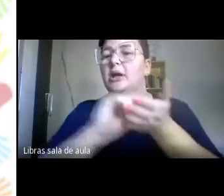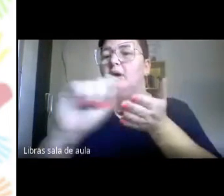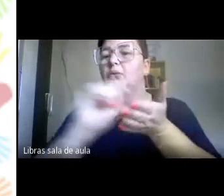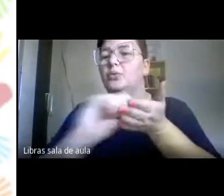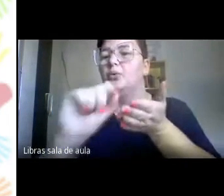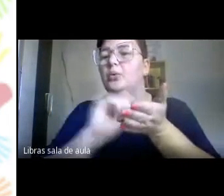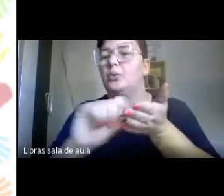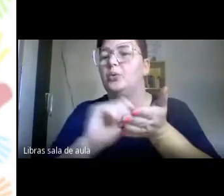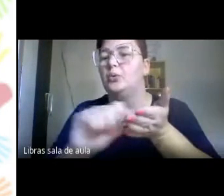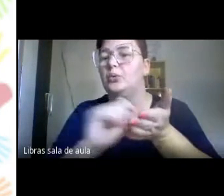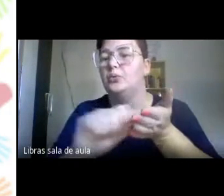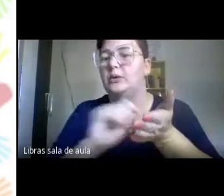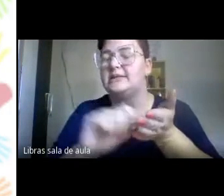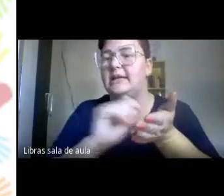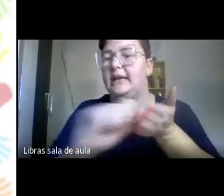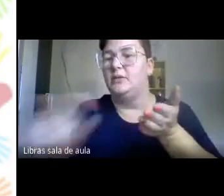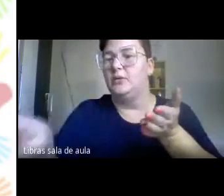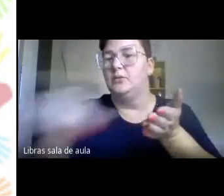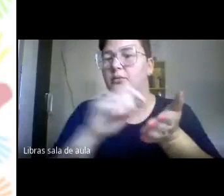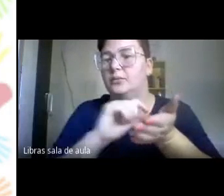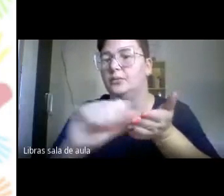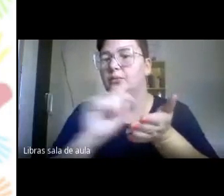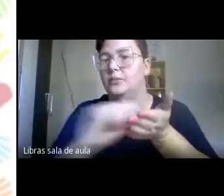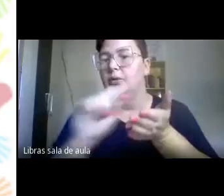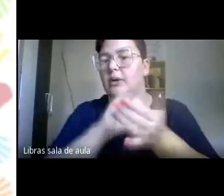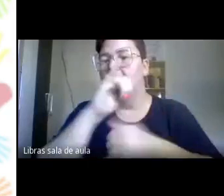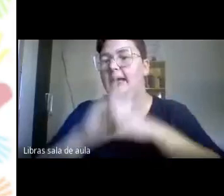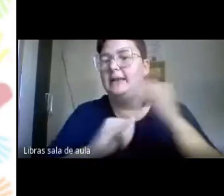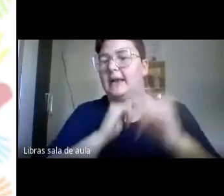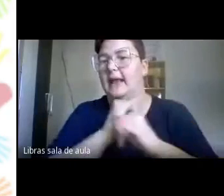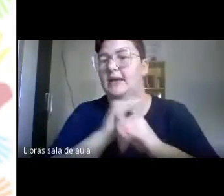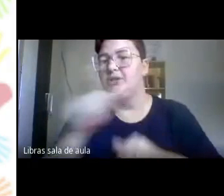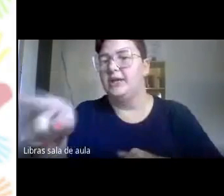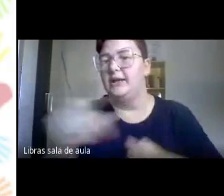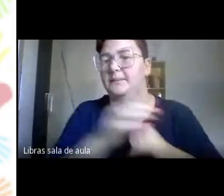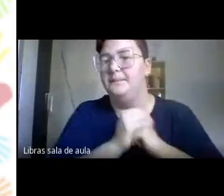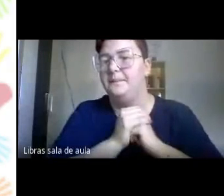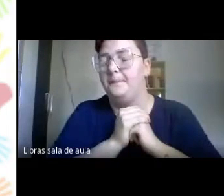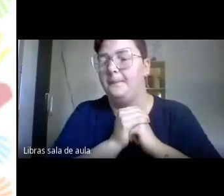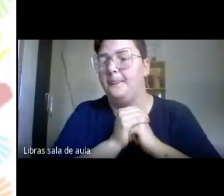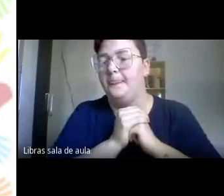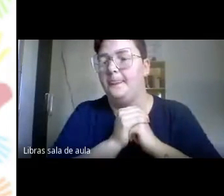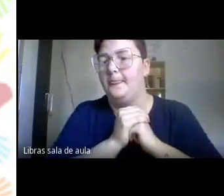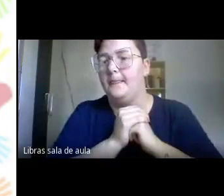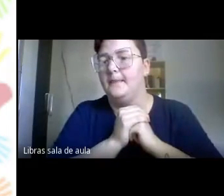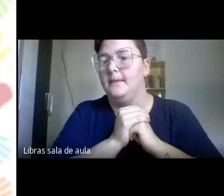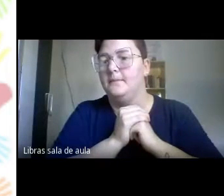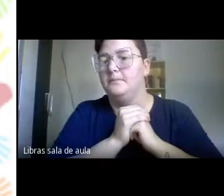Responde no escrito na internet aqui.